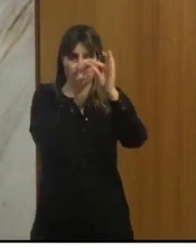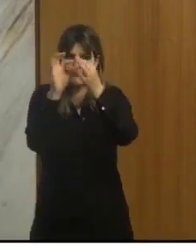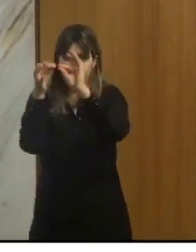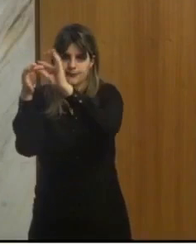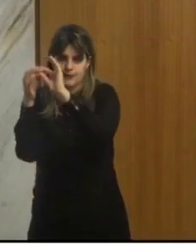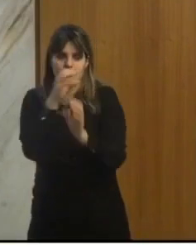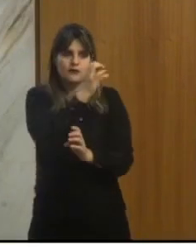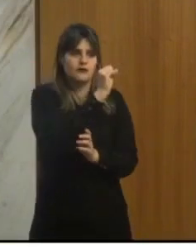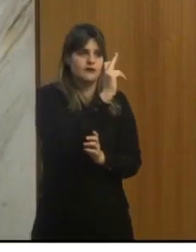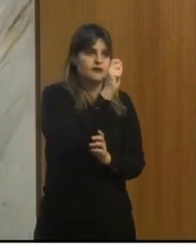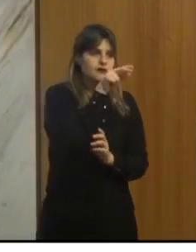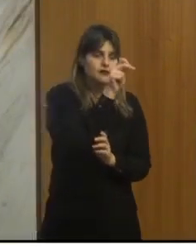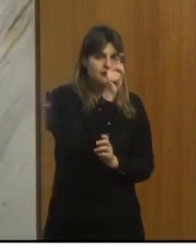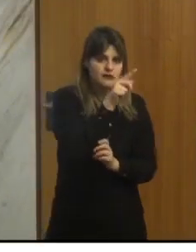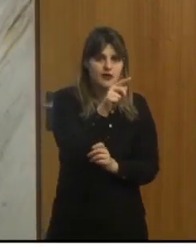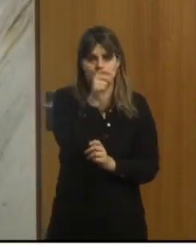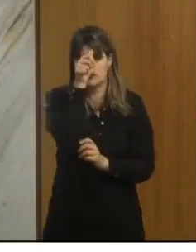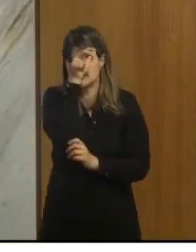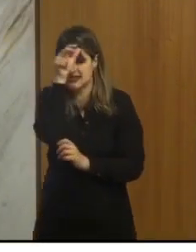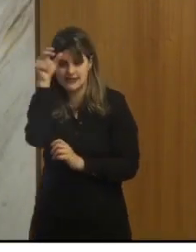grená e o cinzento.